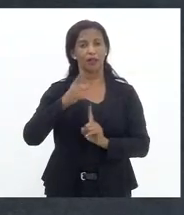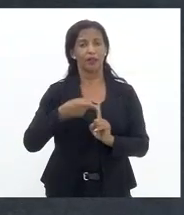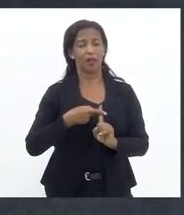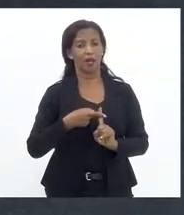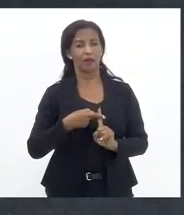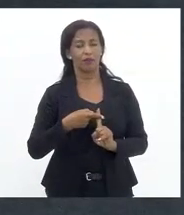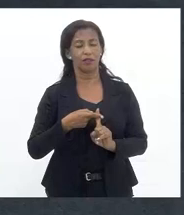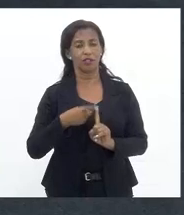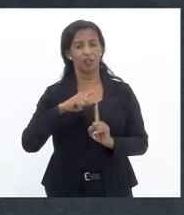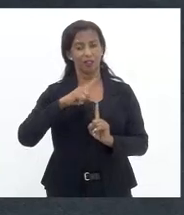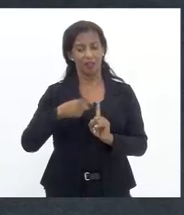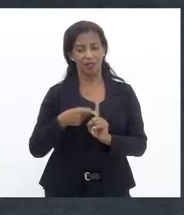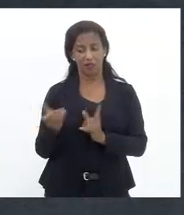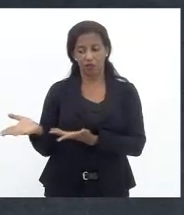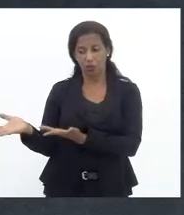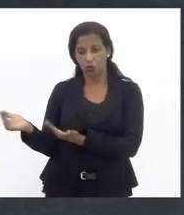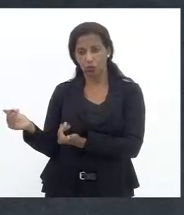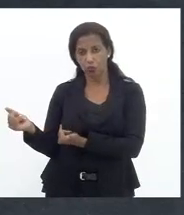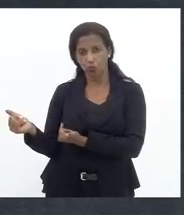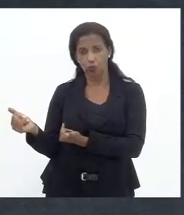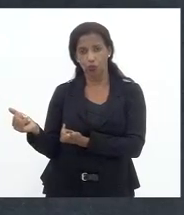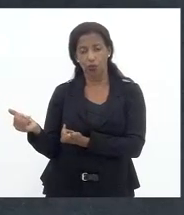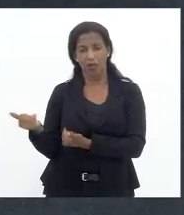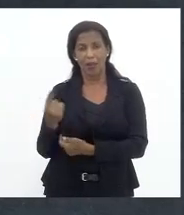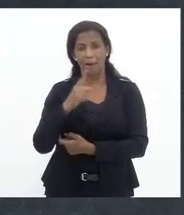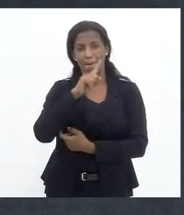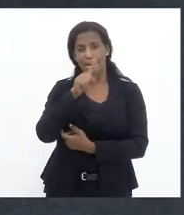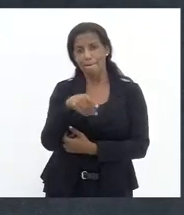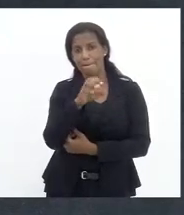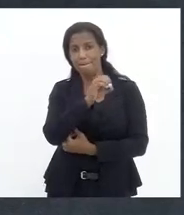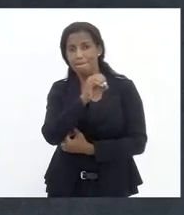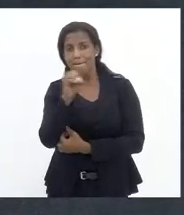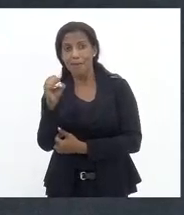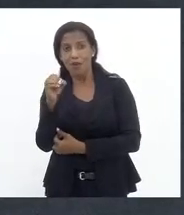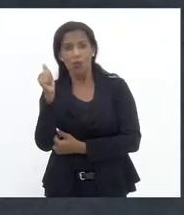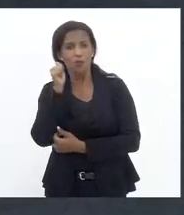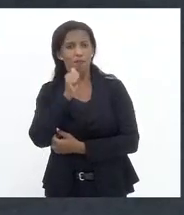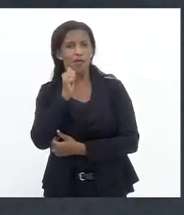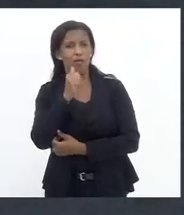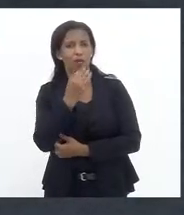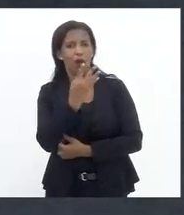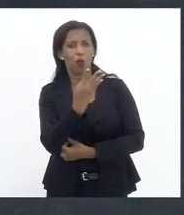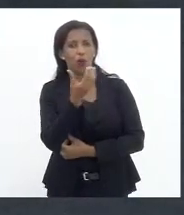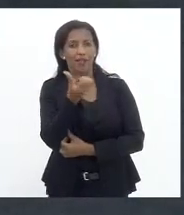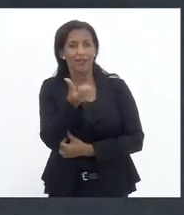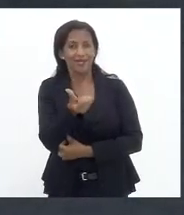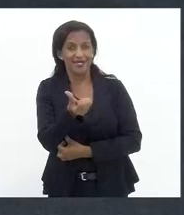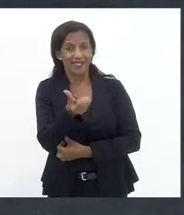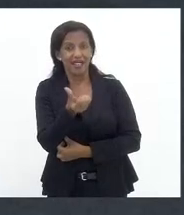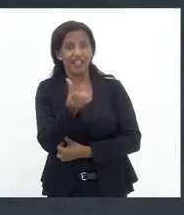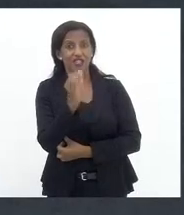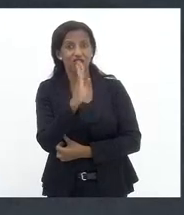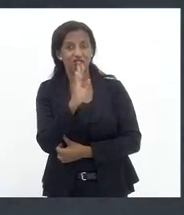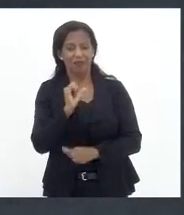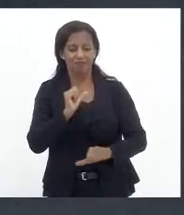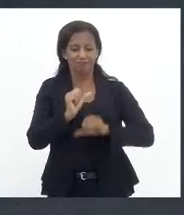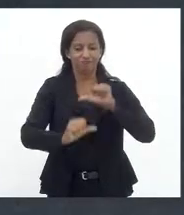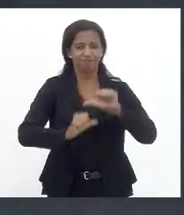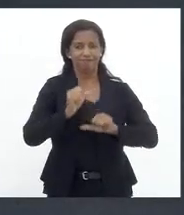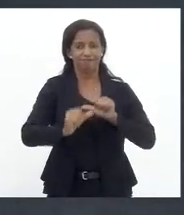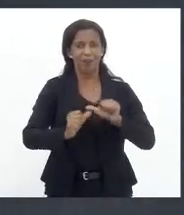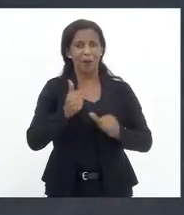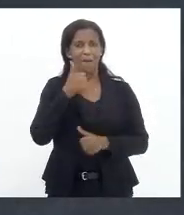da gravidez na adolescência, a cada 1.000 meninas, 46 se tornam mães adolescentes, ainda